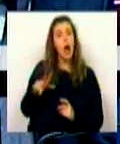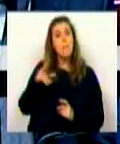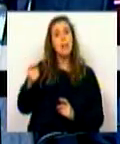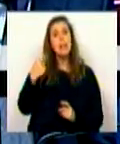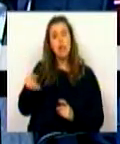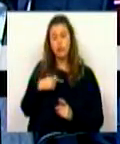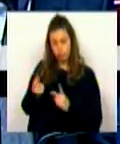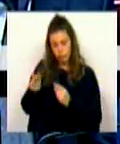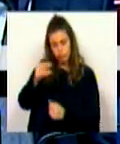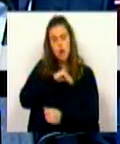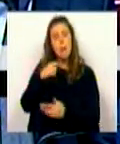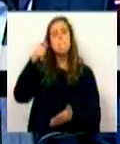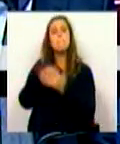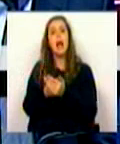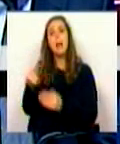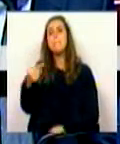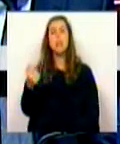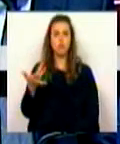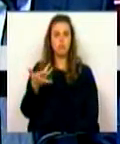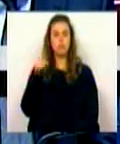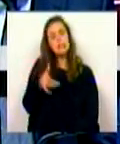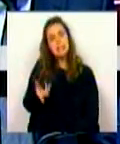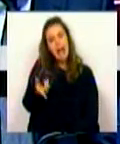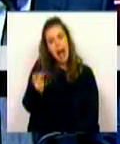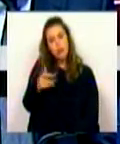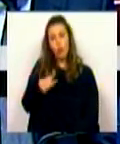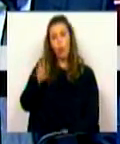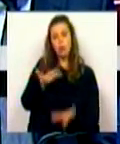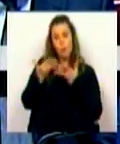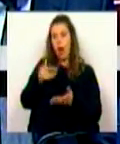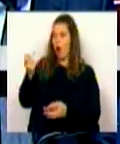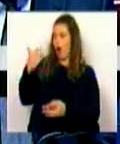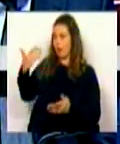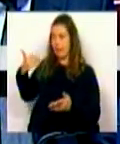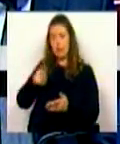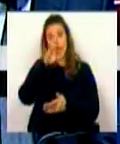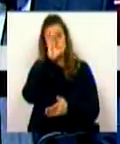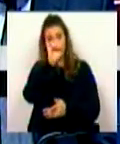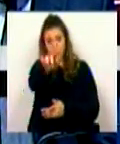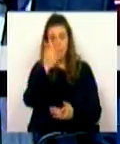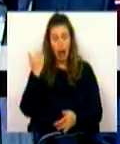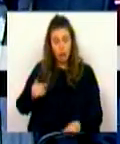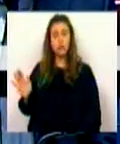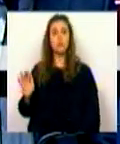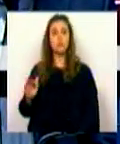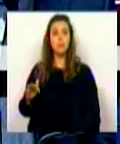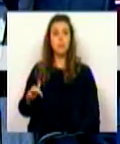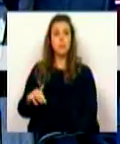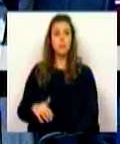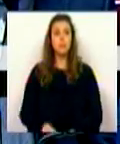1.000 euros de rendimento, vai pagar a menos este ano do que pagaria quando os senhores eram governo.